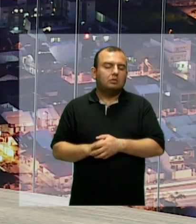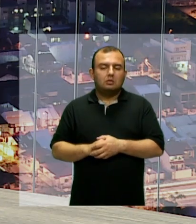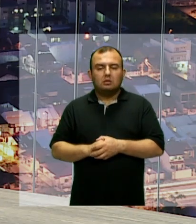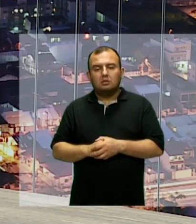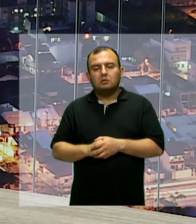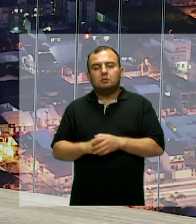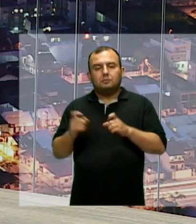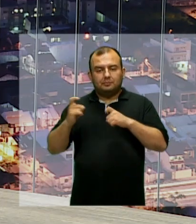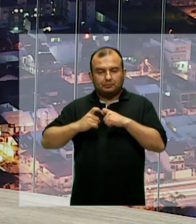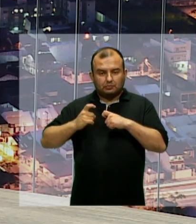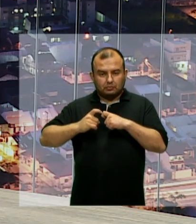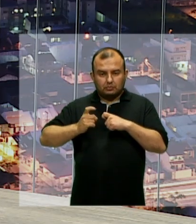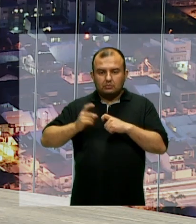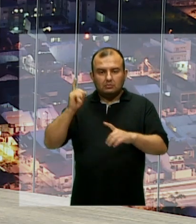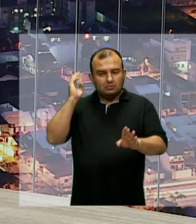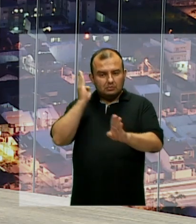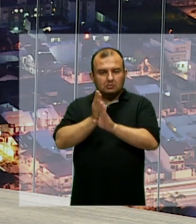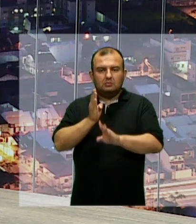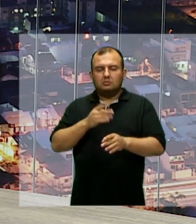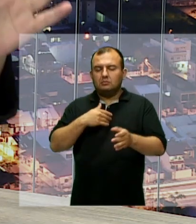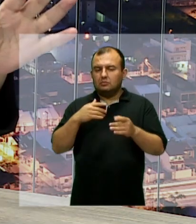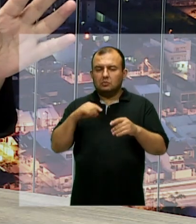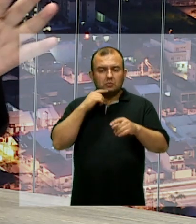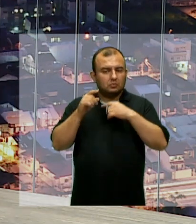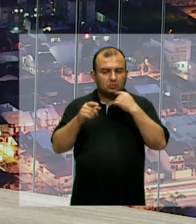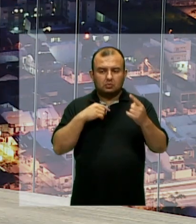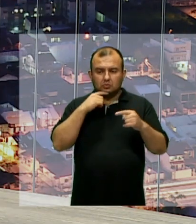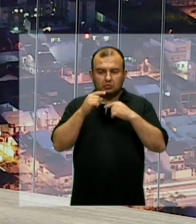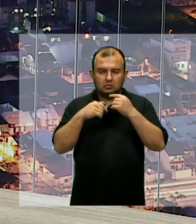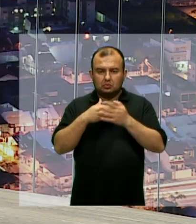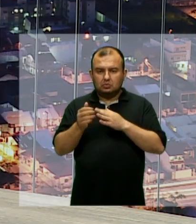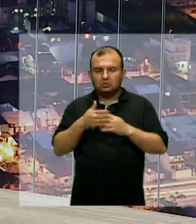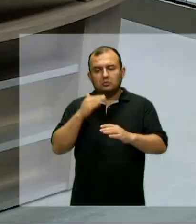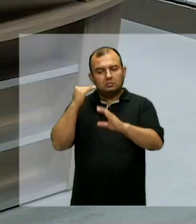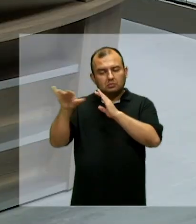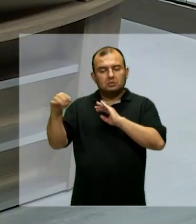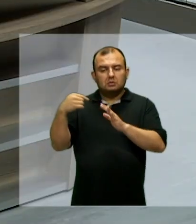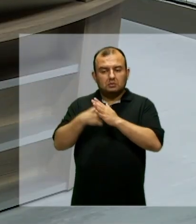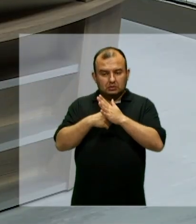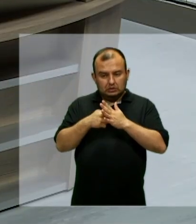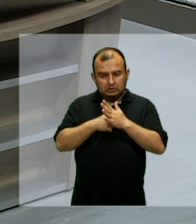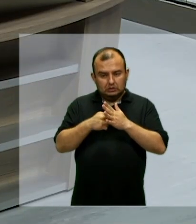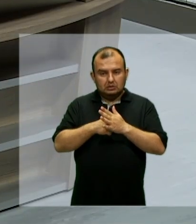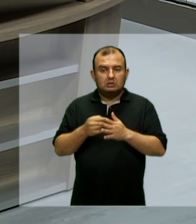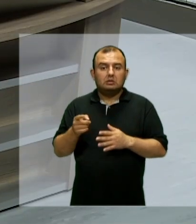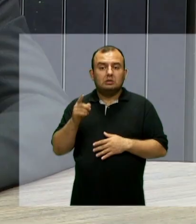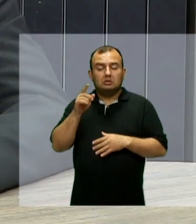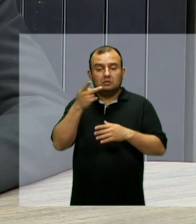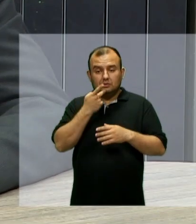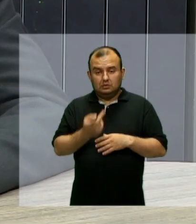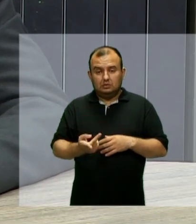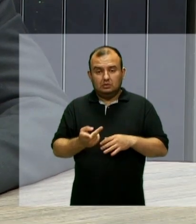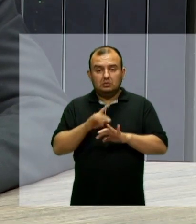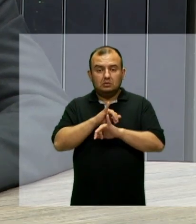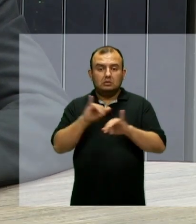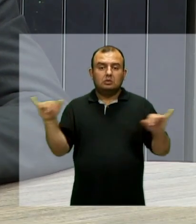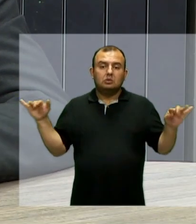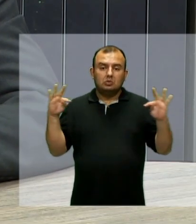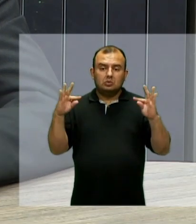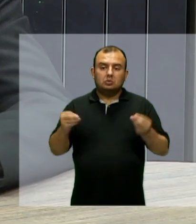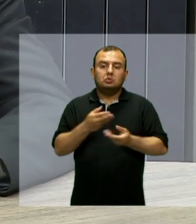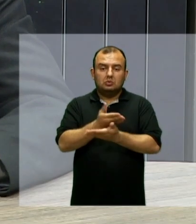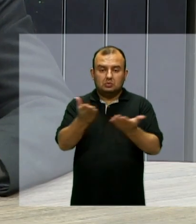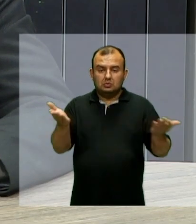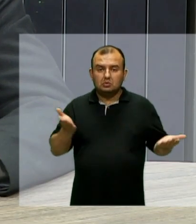O médico detectou qualquer coisa, teve qualquer dúvida, manda para fazer o exame. Eu diria assim, se eu pudesse deixar uma mensagem, todas